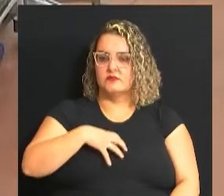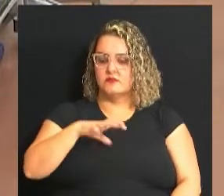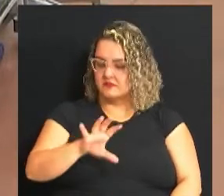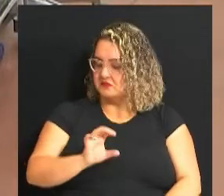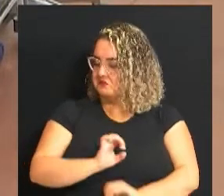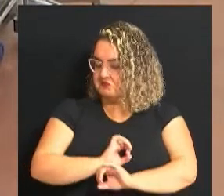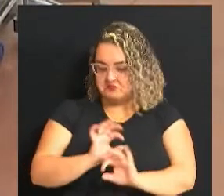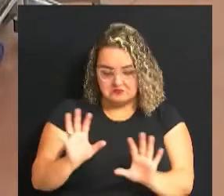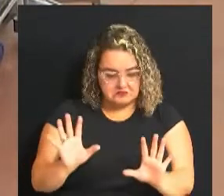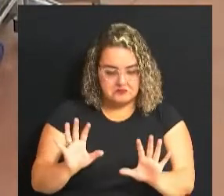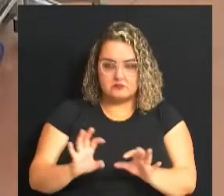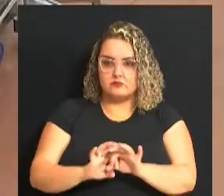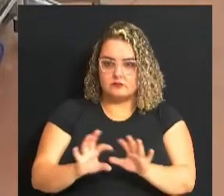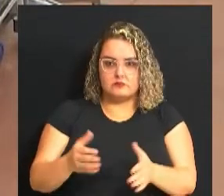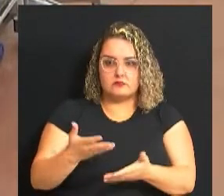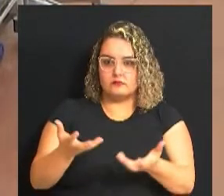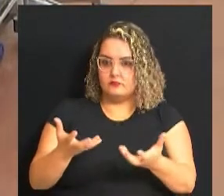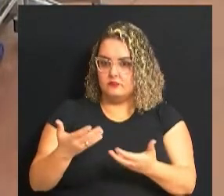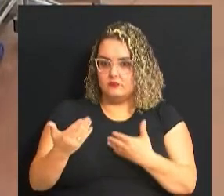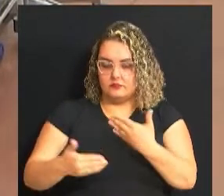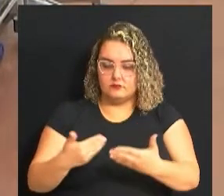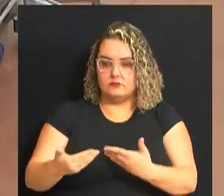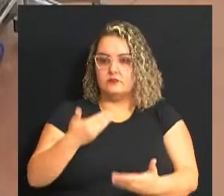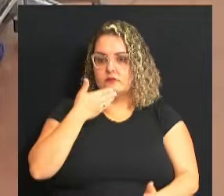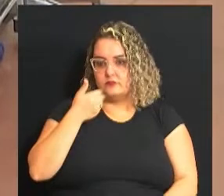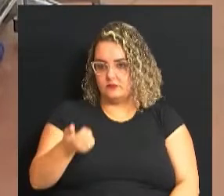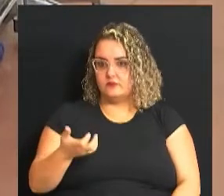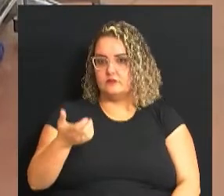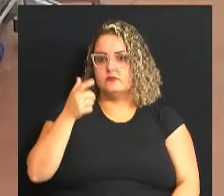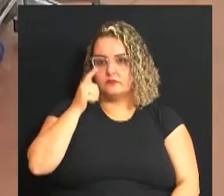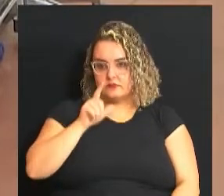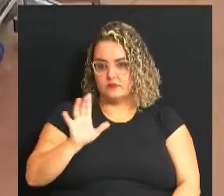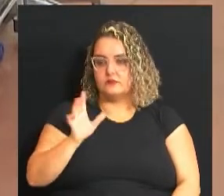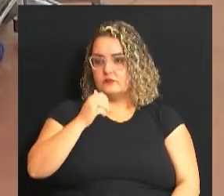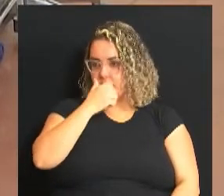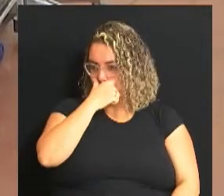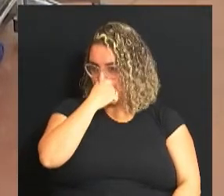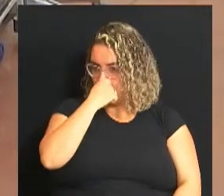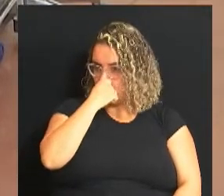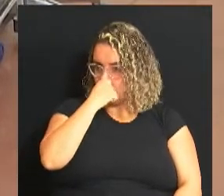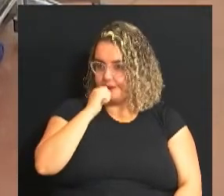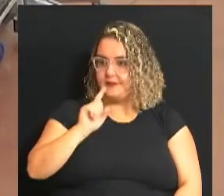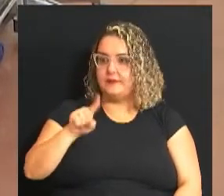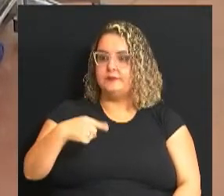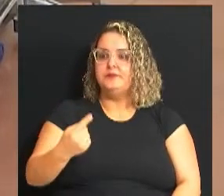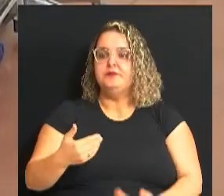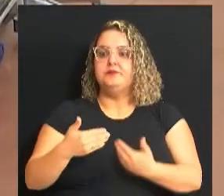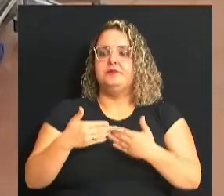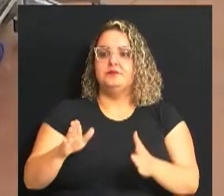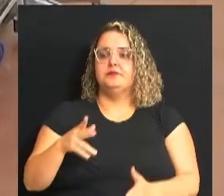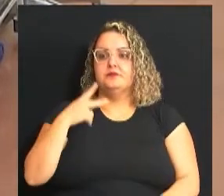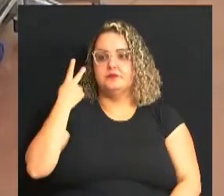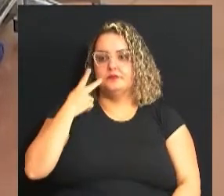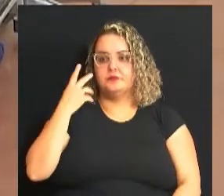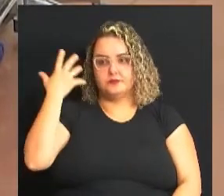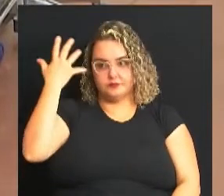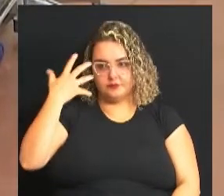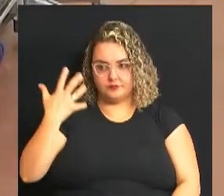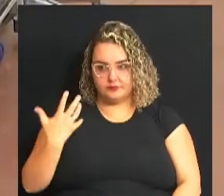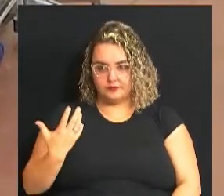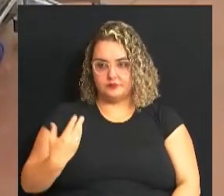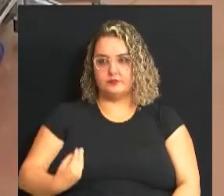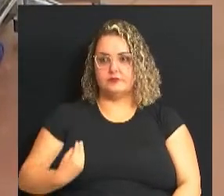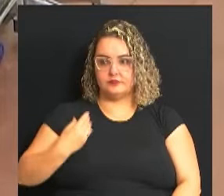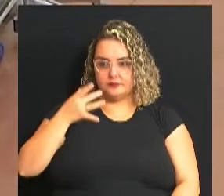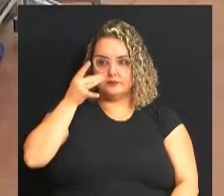quiserem conduzir, a melhor forma que vocês conseguirem. E, em seguida, abrimos a palavra à vereadora Guida Calisto, que está presente,